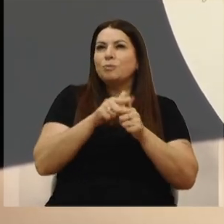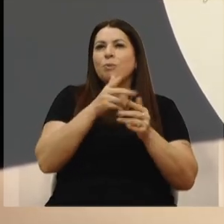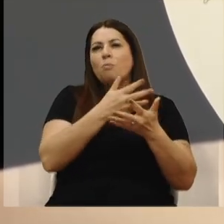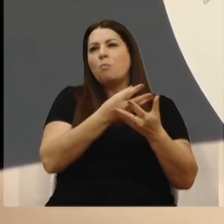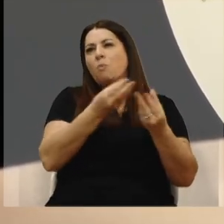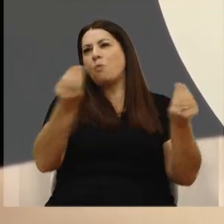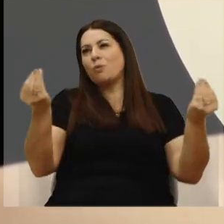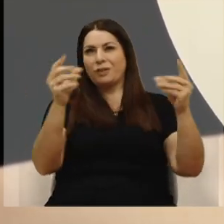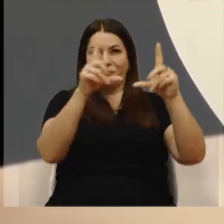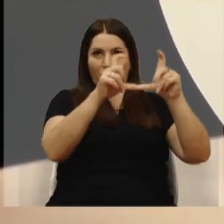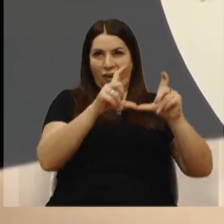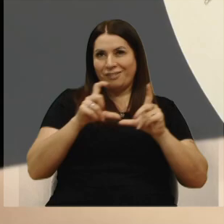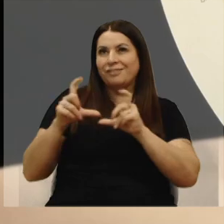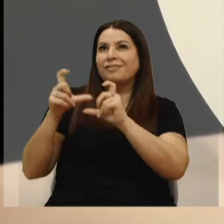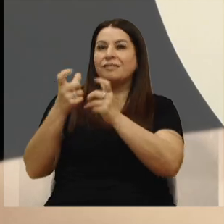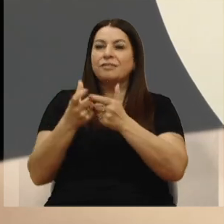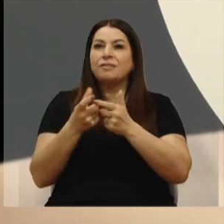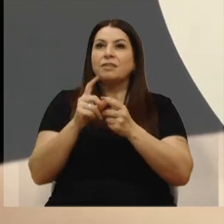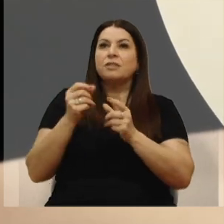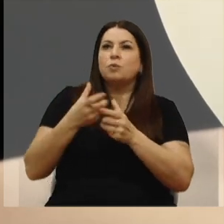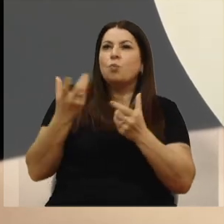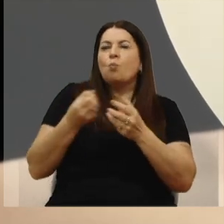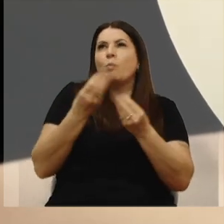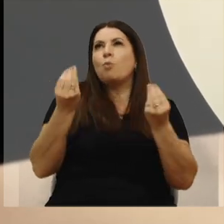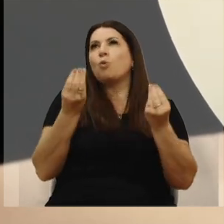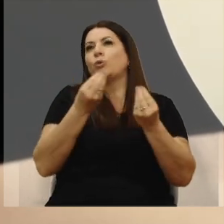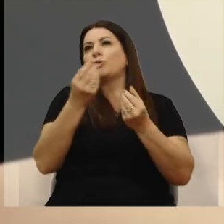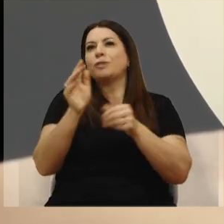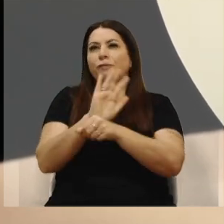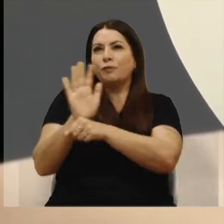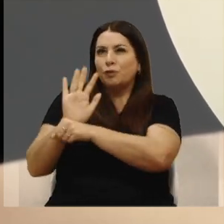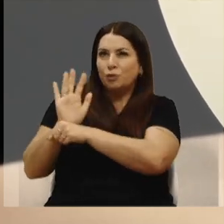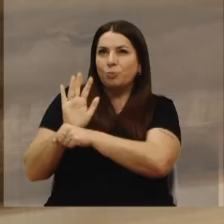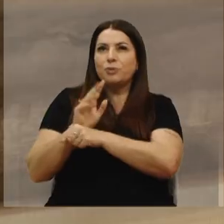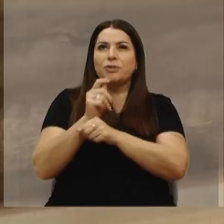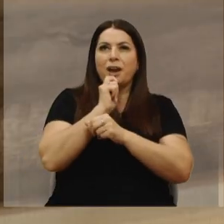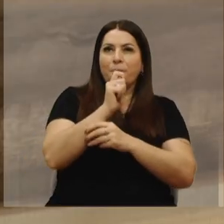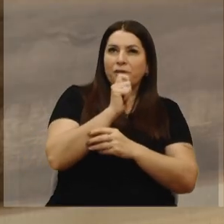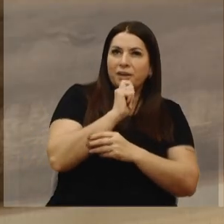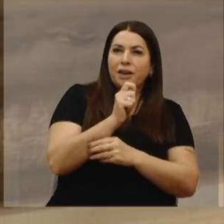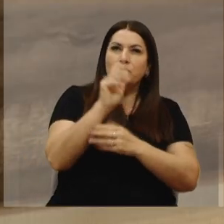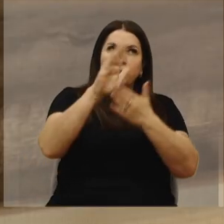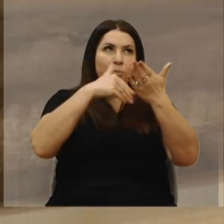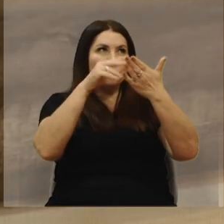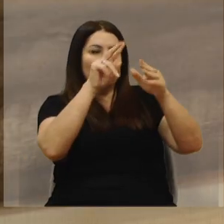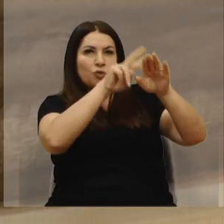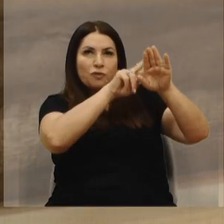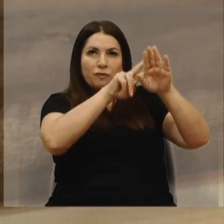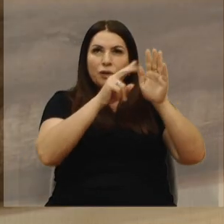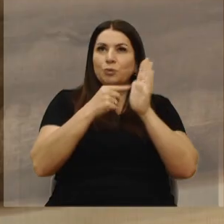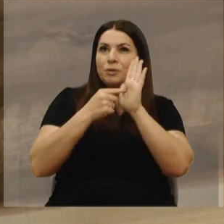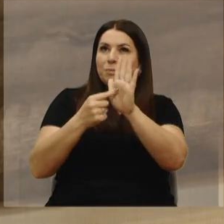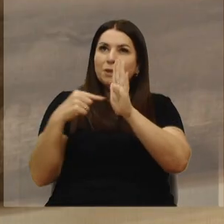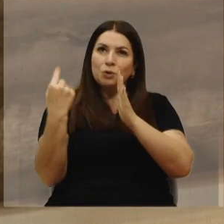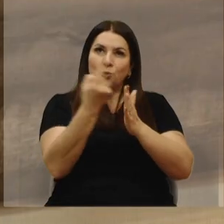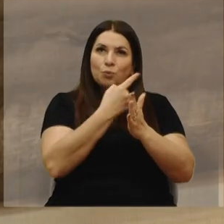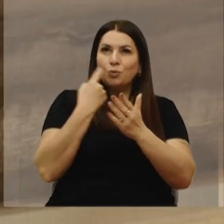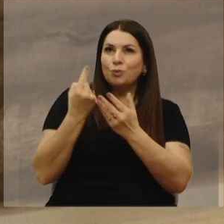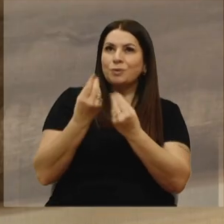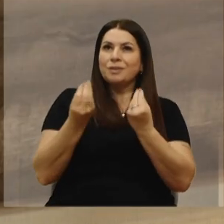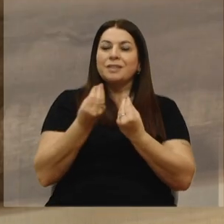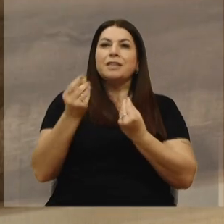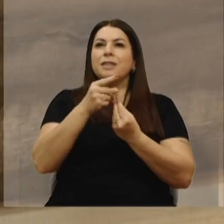na produção de milhares de fotografias, de quase uma dezena de filmes-reportagens, de pinturas, de vitrais e de